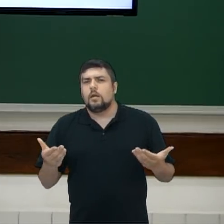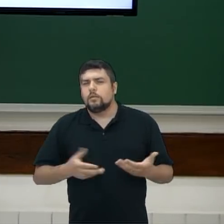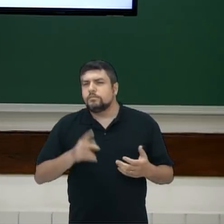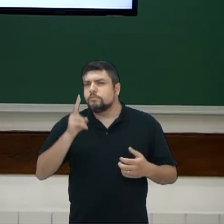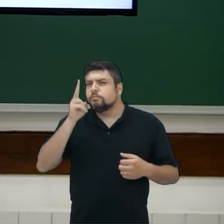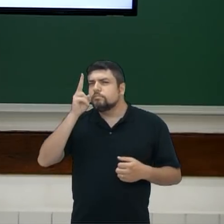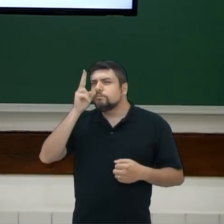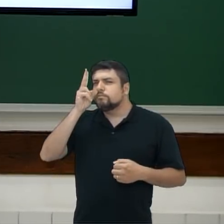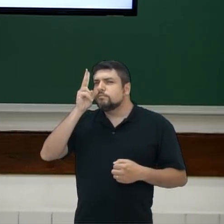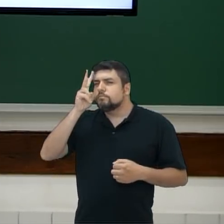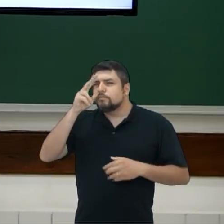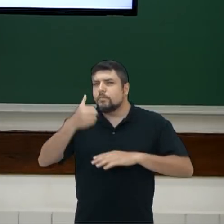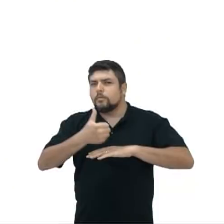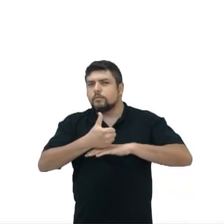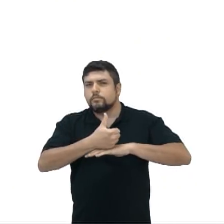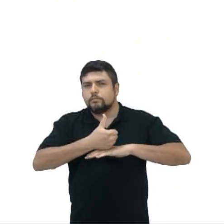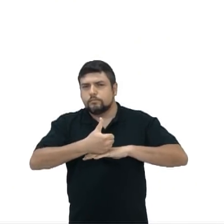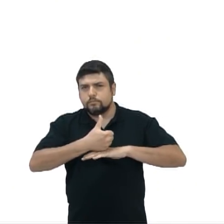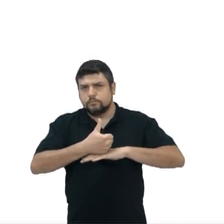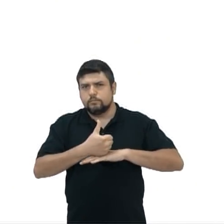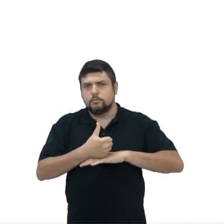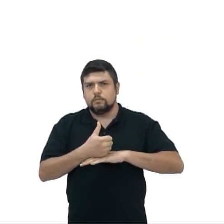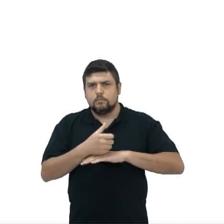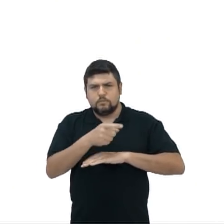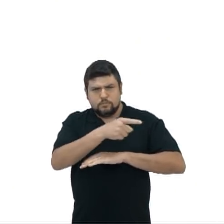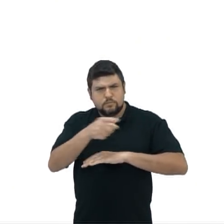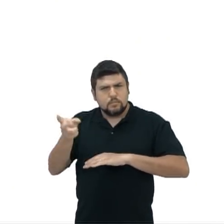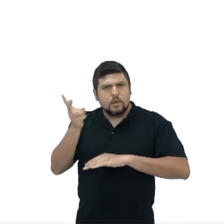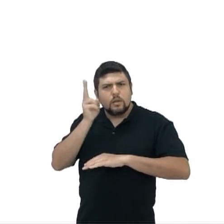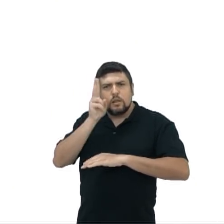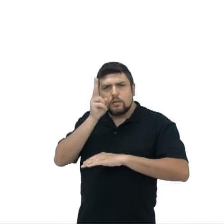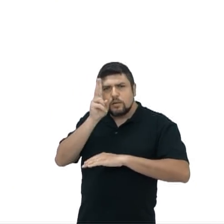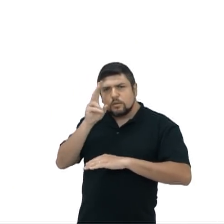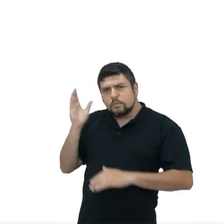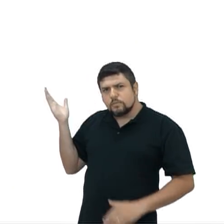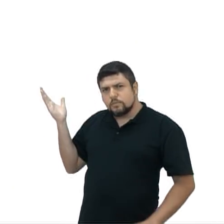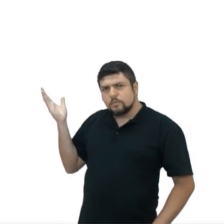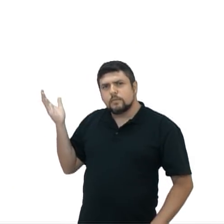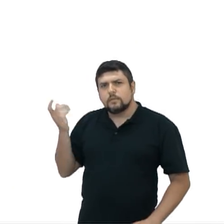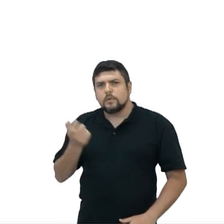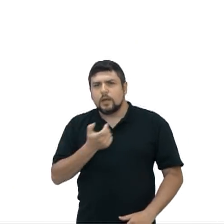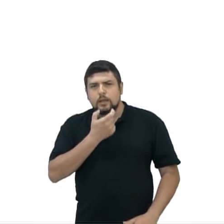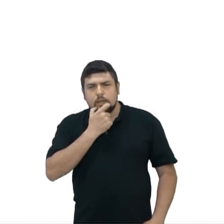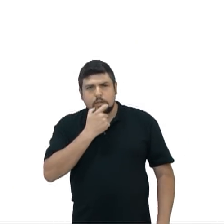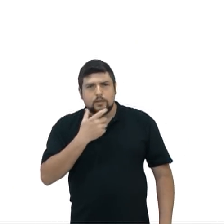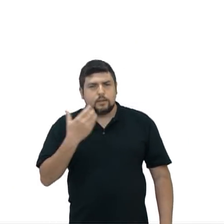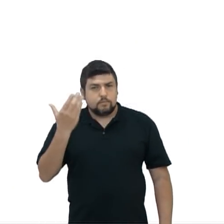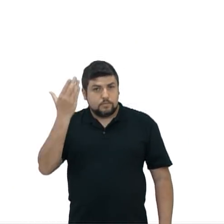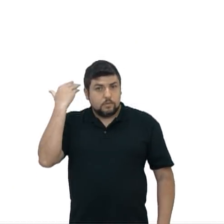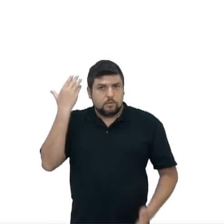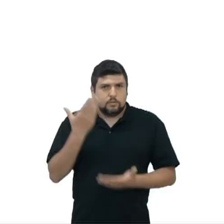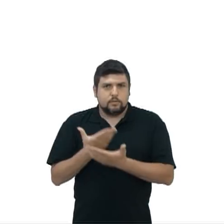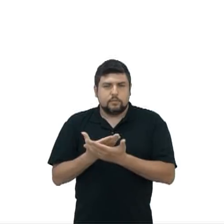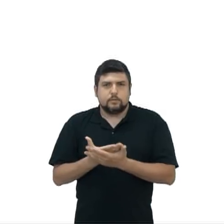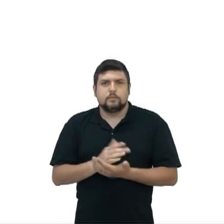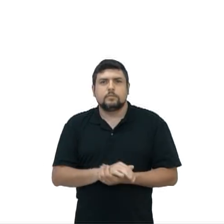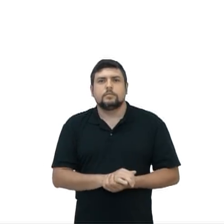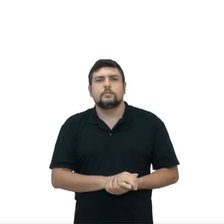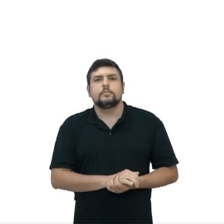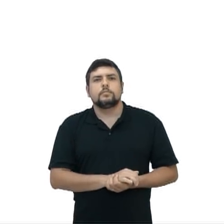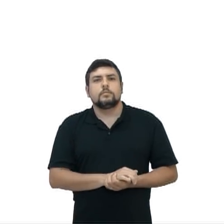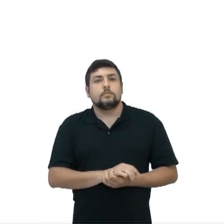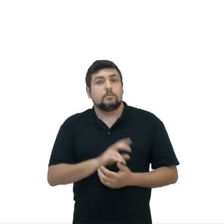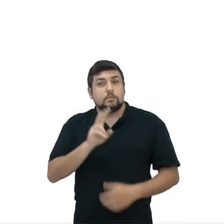algumas profissões? Vamos lá? Será que você lembra dessas profissões? A gente trabalhou essas profissões a aula passada. Então, você vai